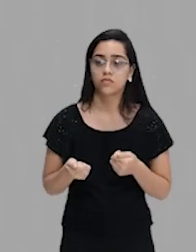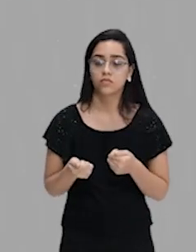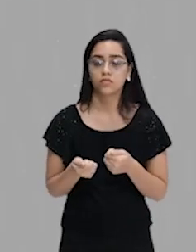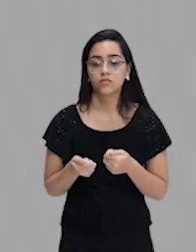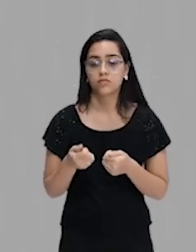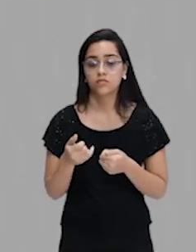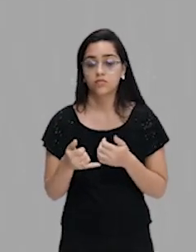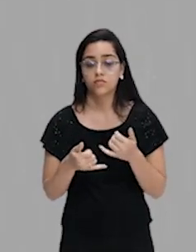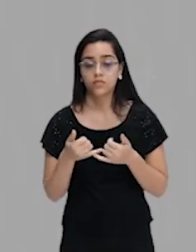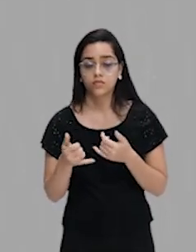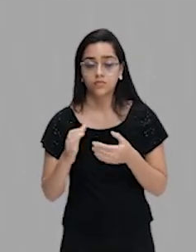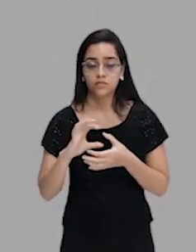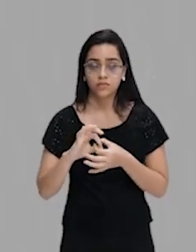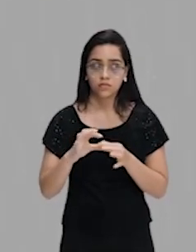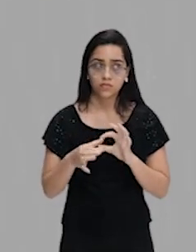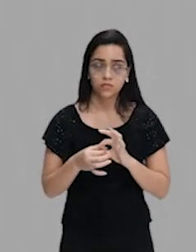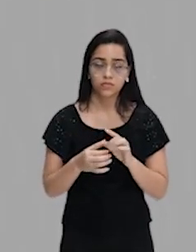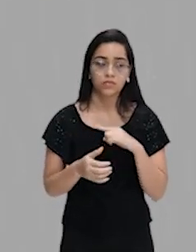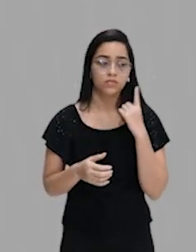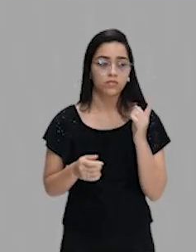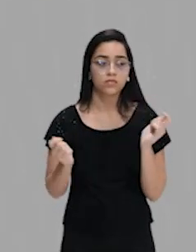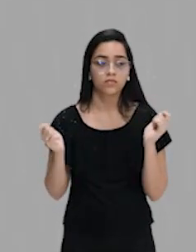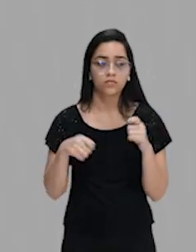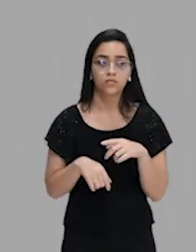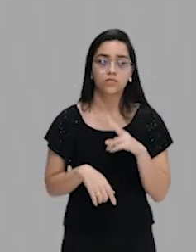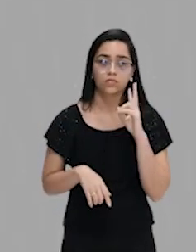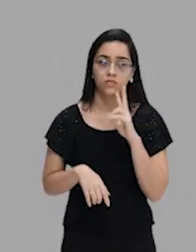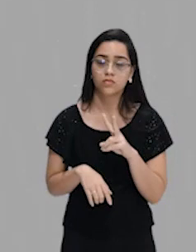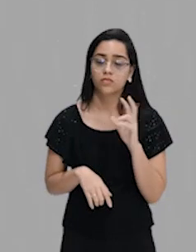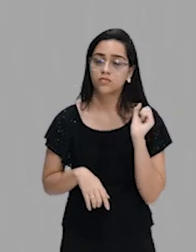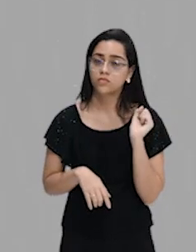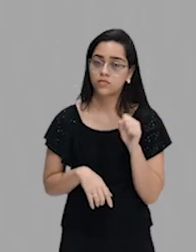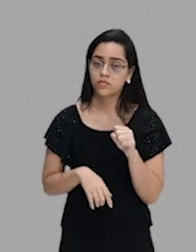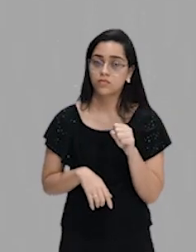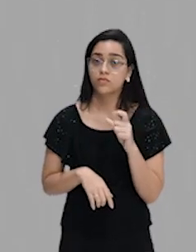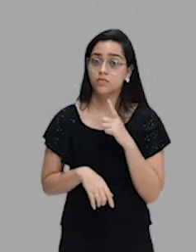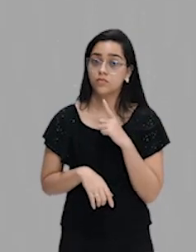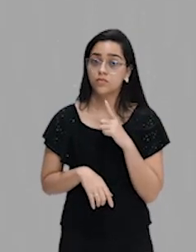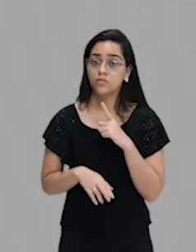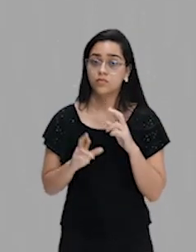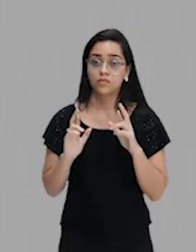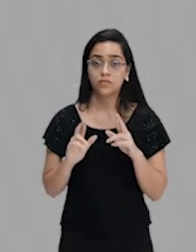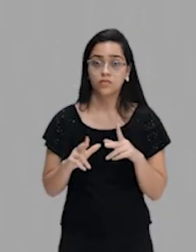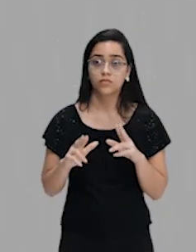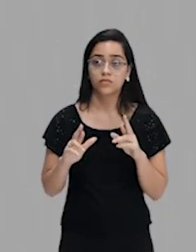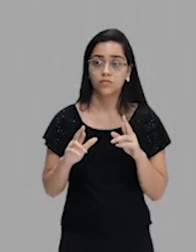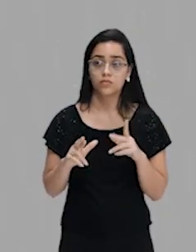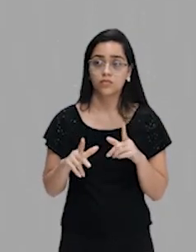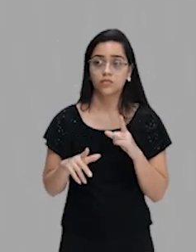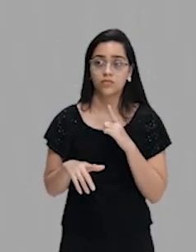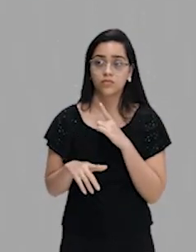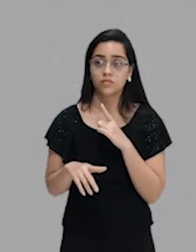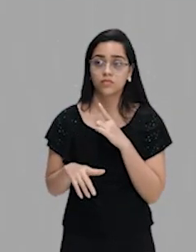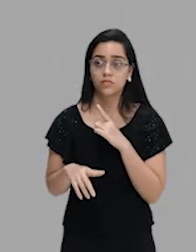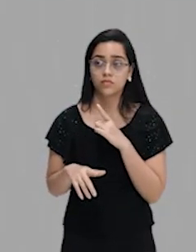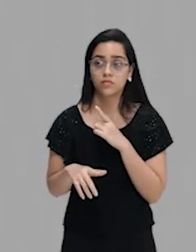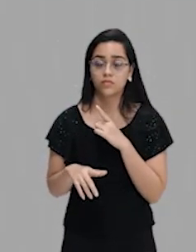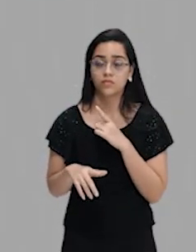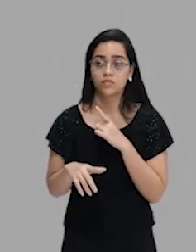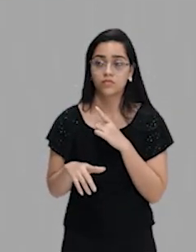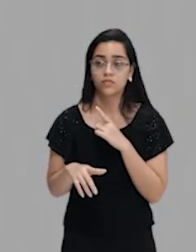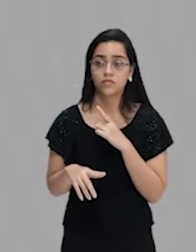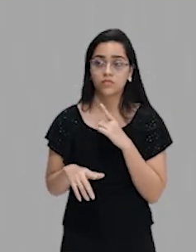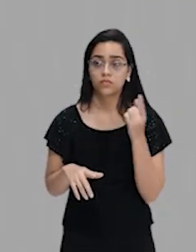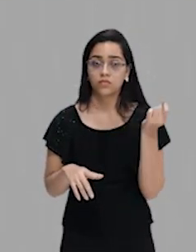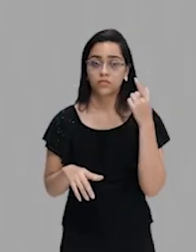dos Jogos Olímpicos, em que nós conseguimos ver, sim, essa diferença, né, de